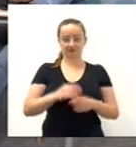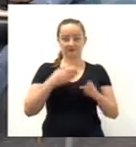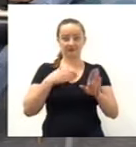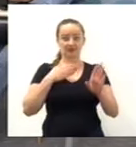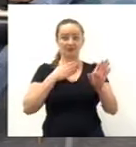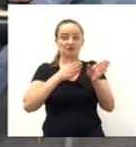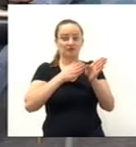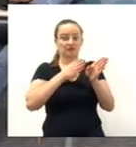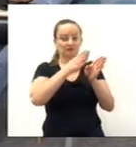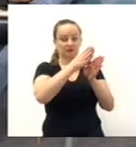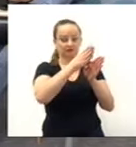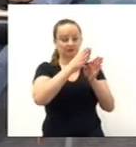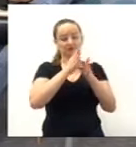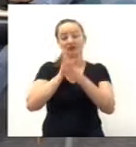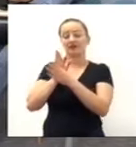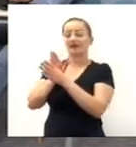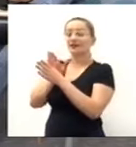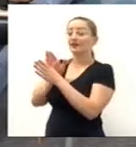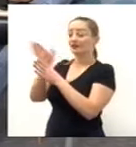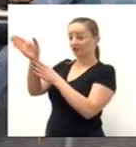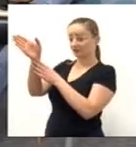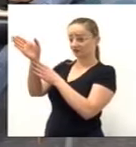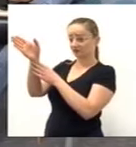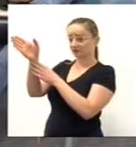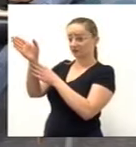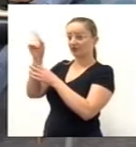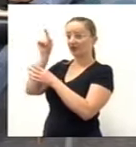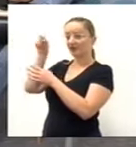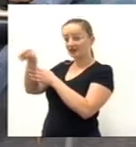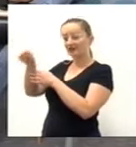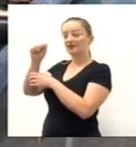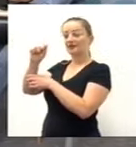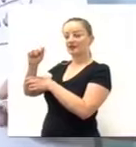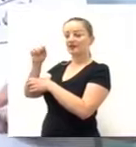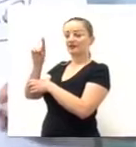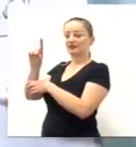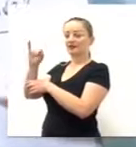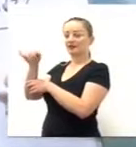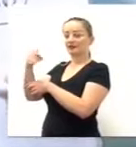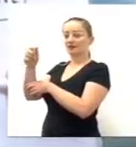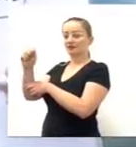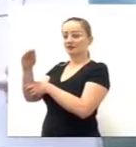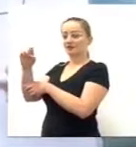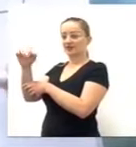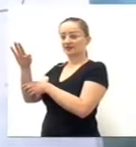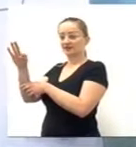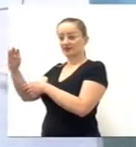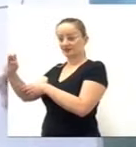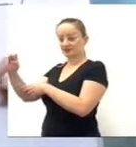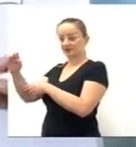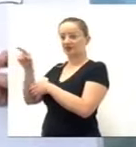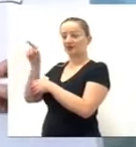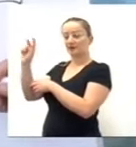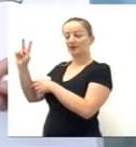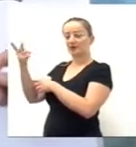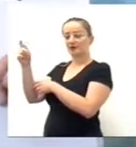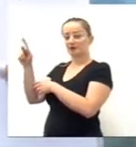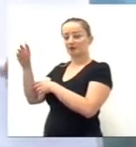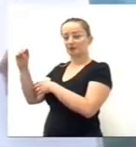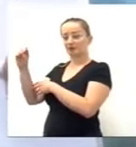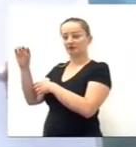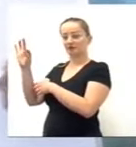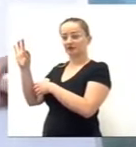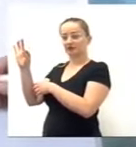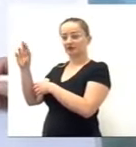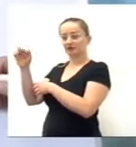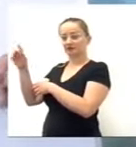rente ao meu olhinho, olha lá, rente. Então, é cateto adjacente sobre a hipotenusa, que é 20